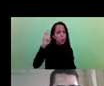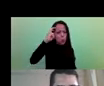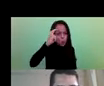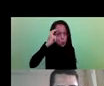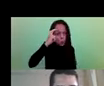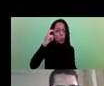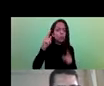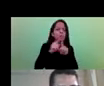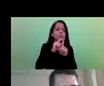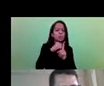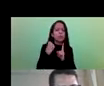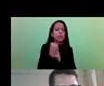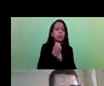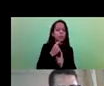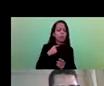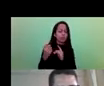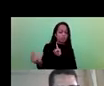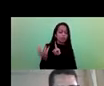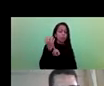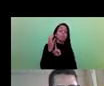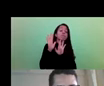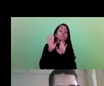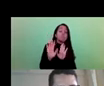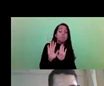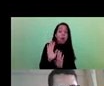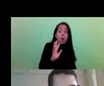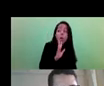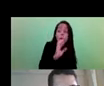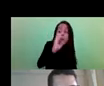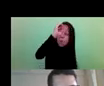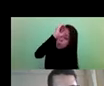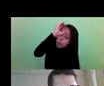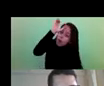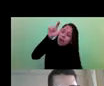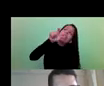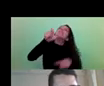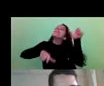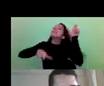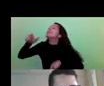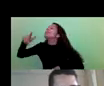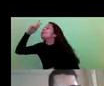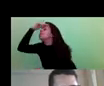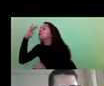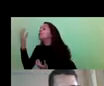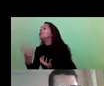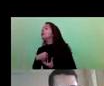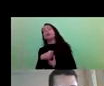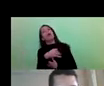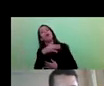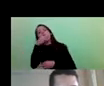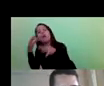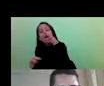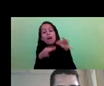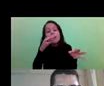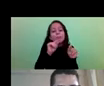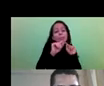socialmente, ele é construído também por esses sujeitos e suas subjetividades.